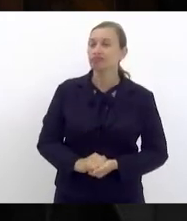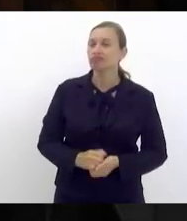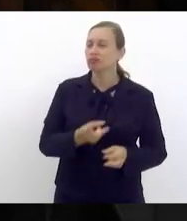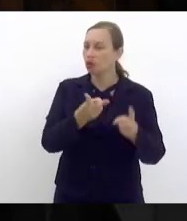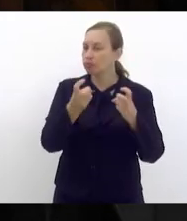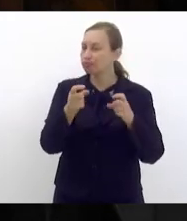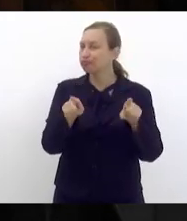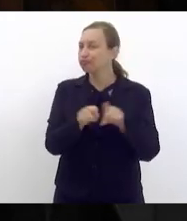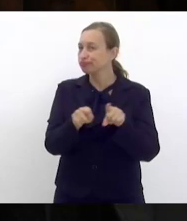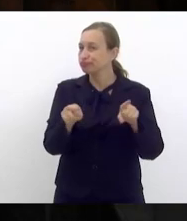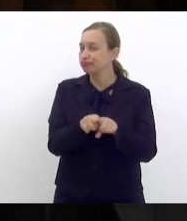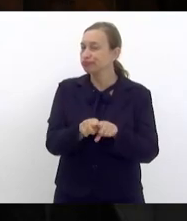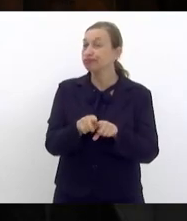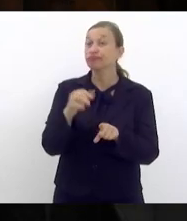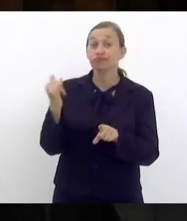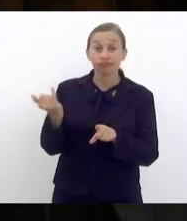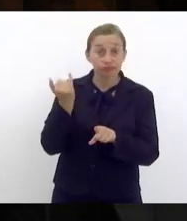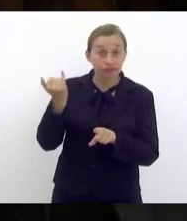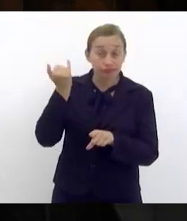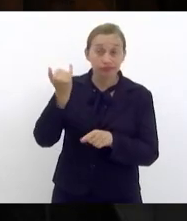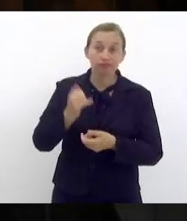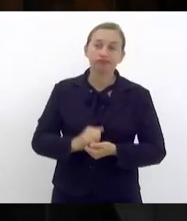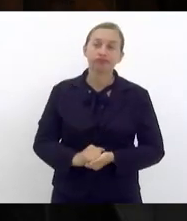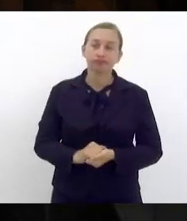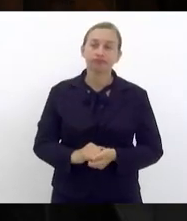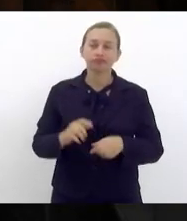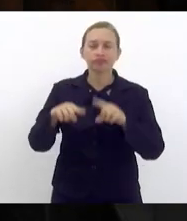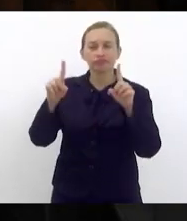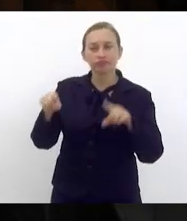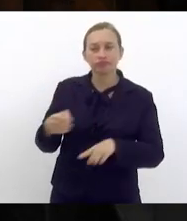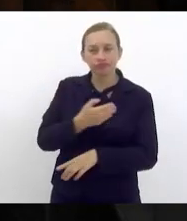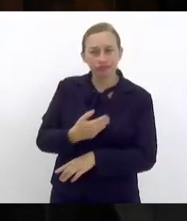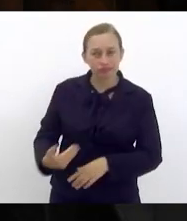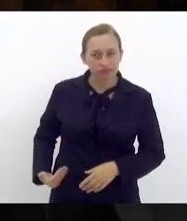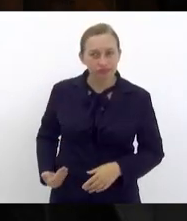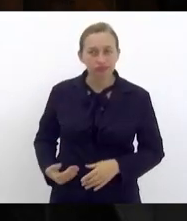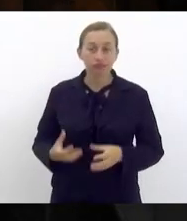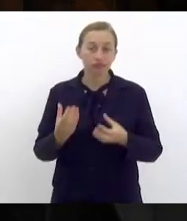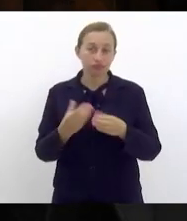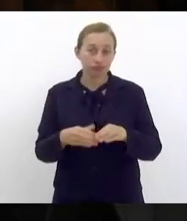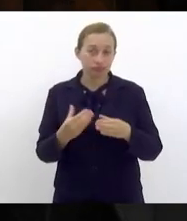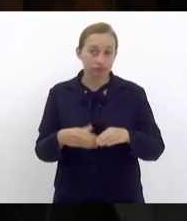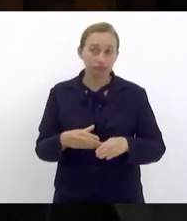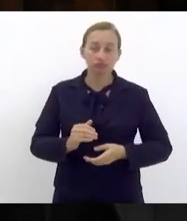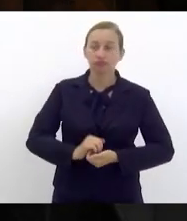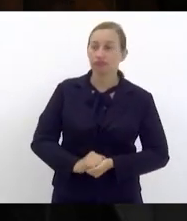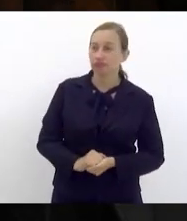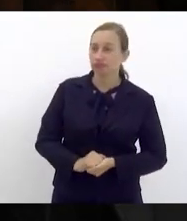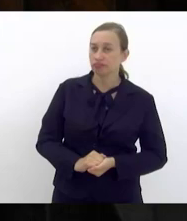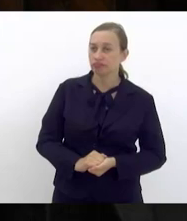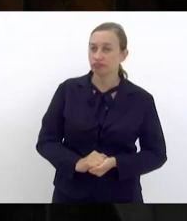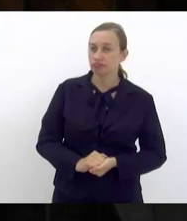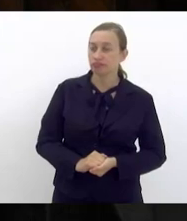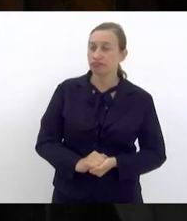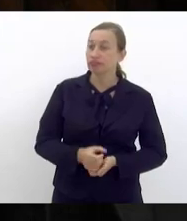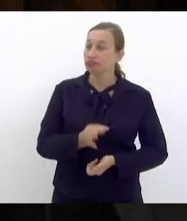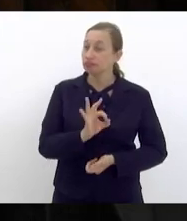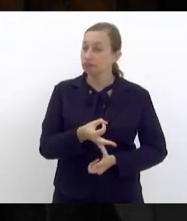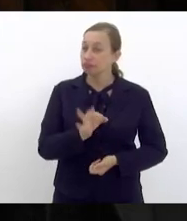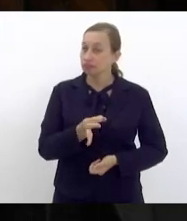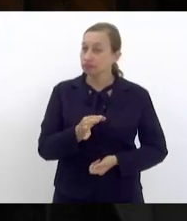verificamos que também é necessário o servidor público concursado ser